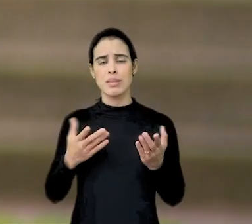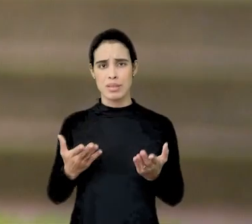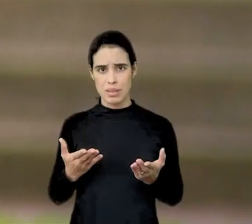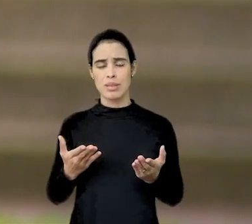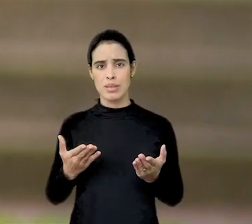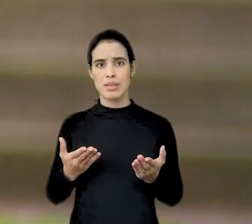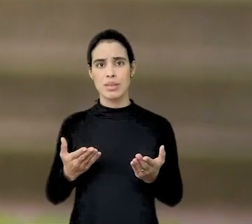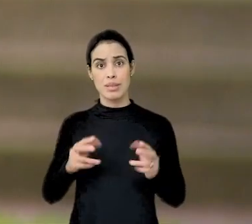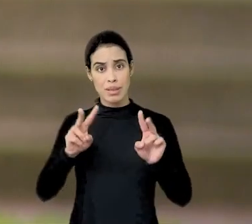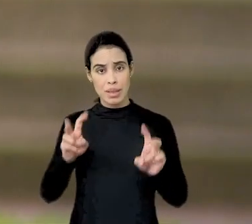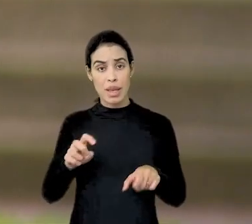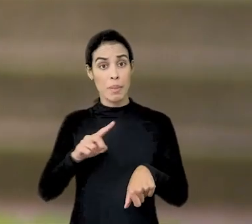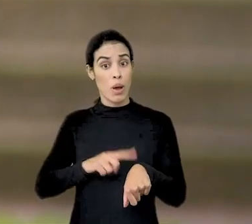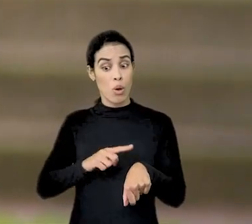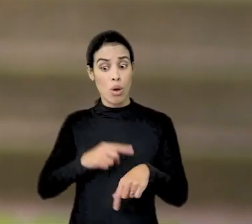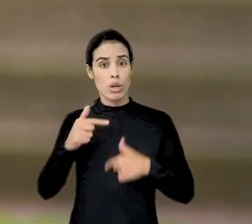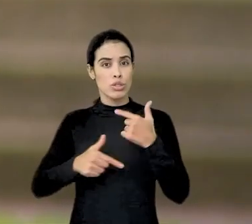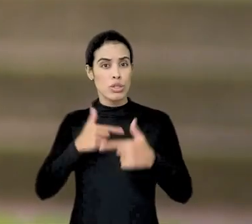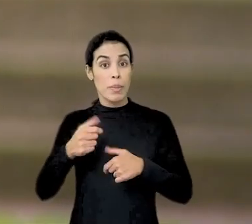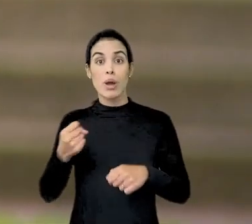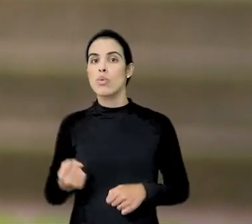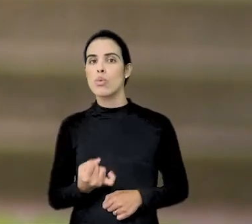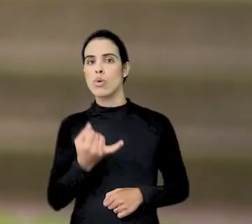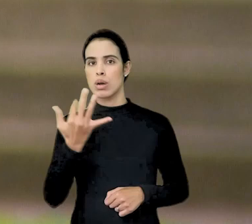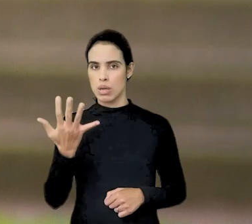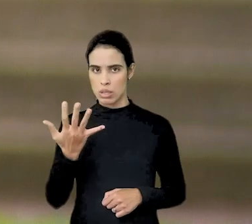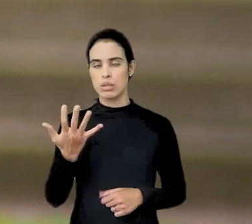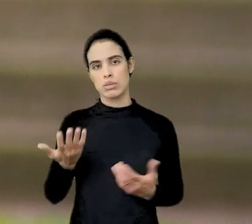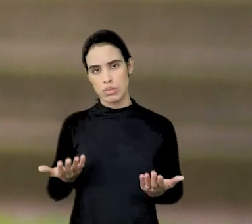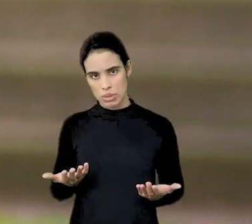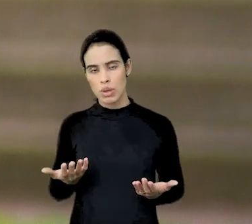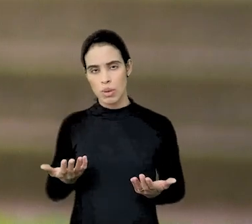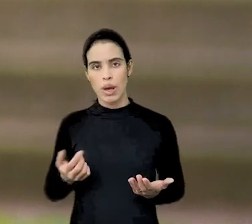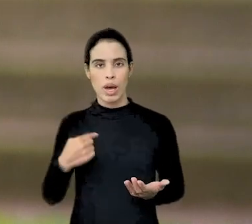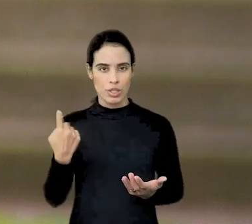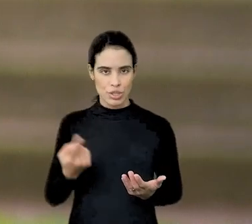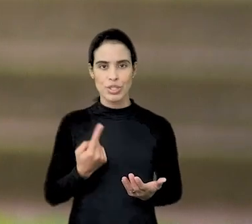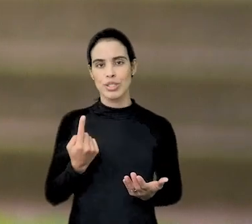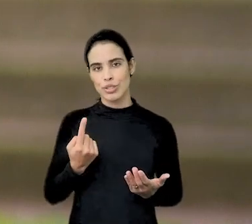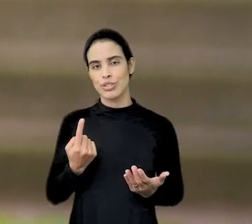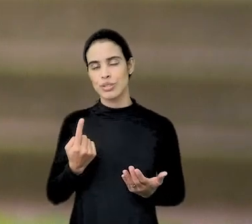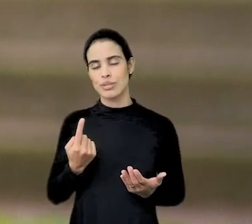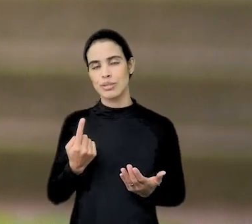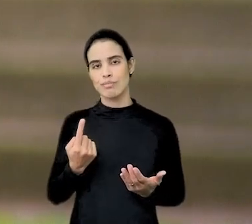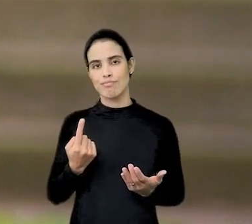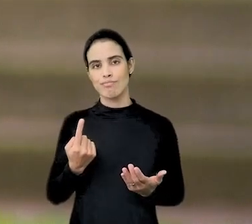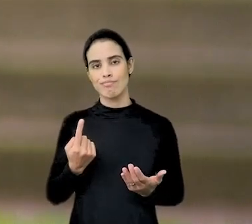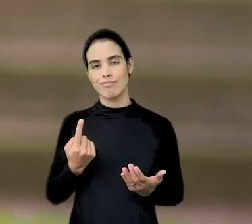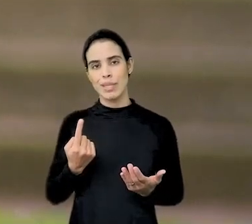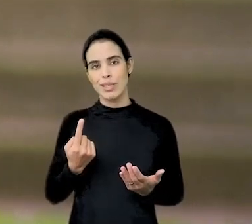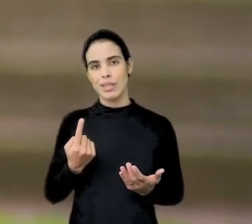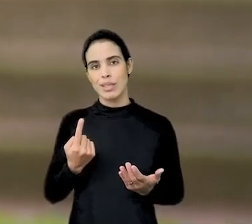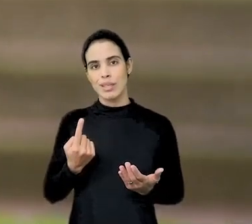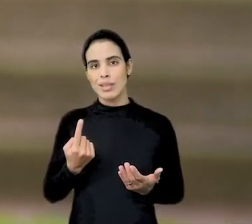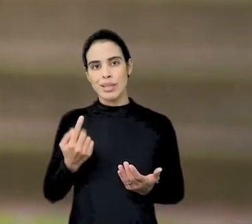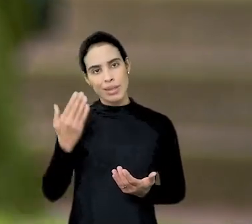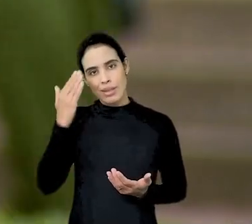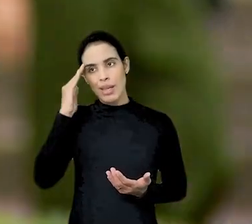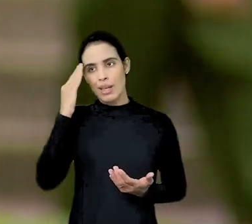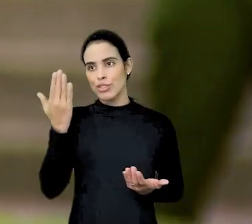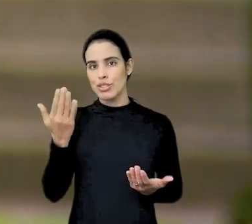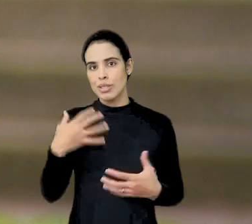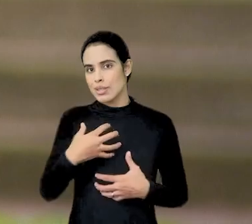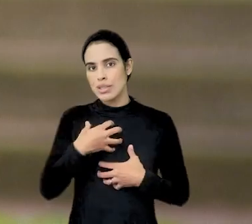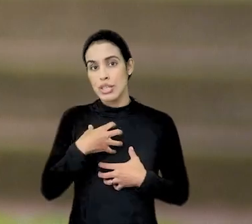questão de jornada de trabalho, a gente já começa enfrentando aquela... de ser